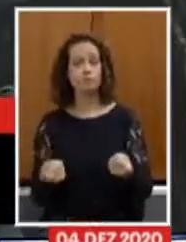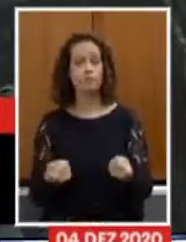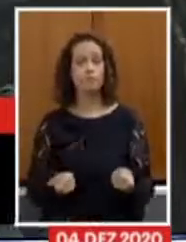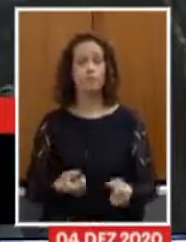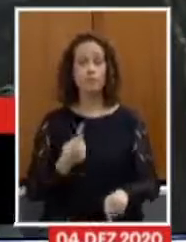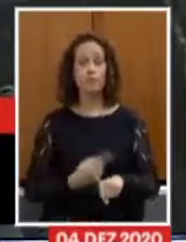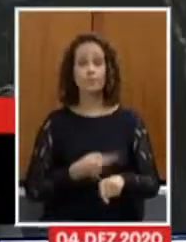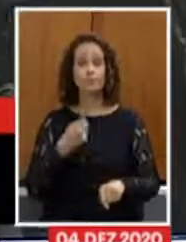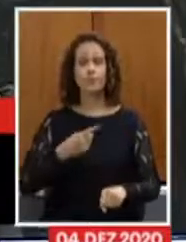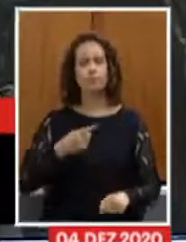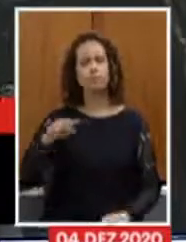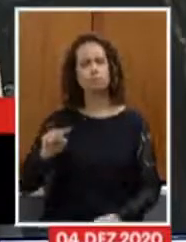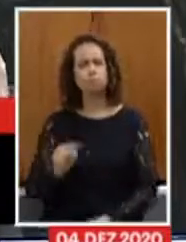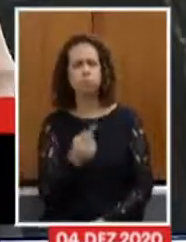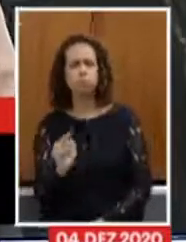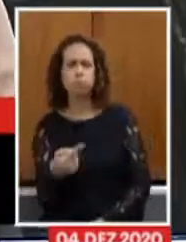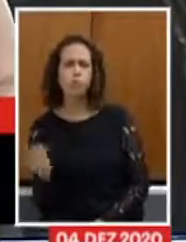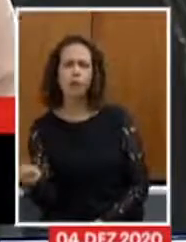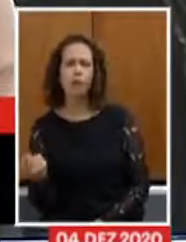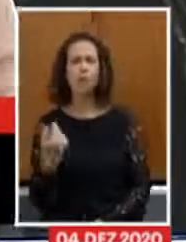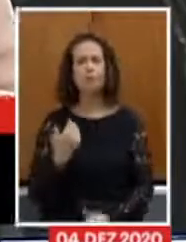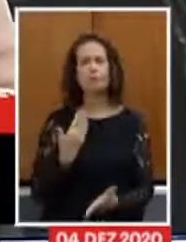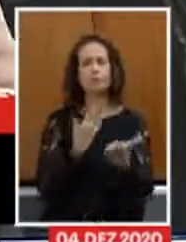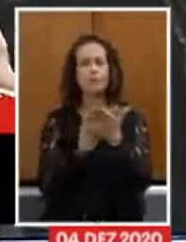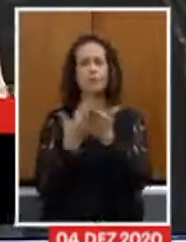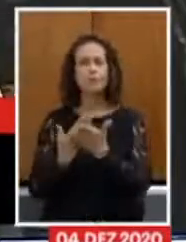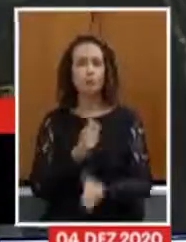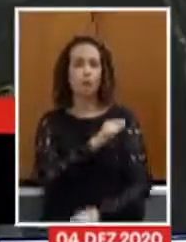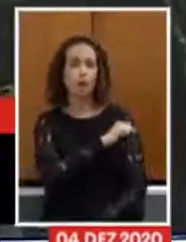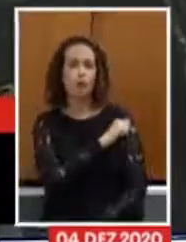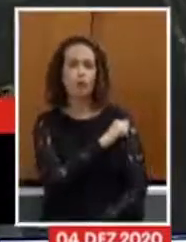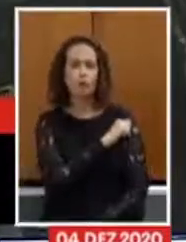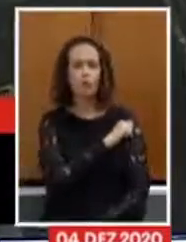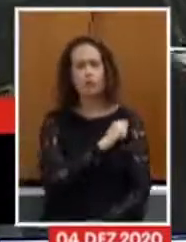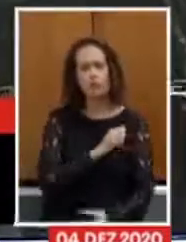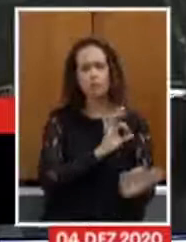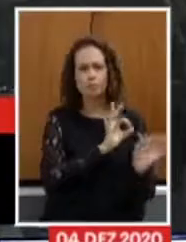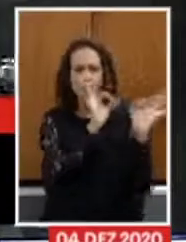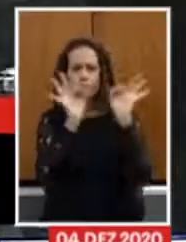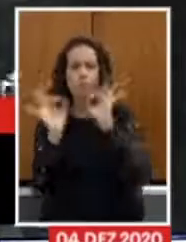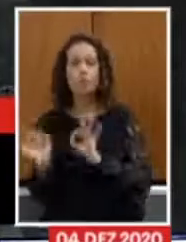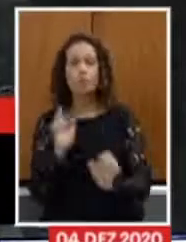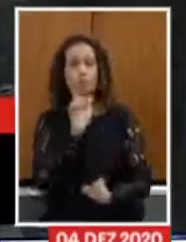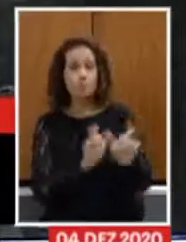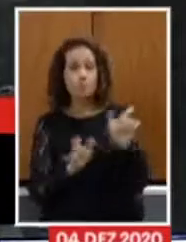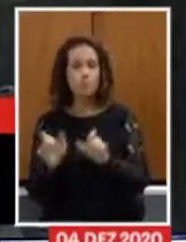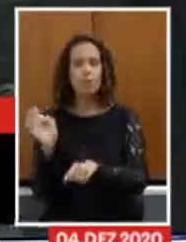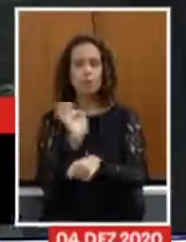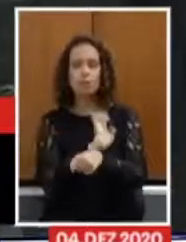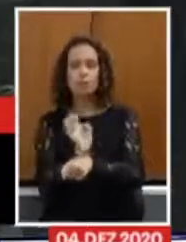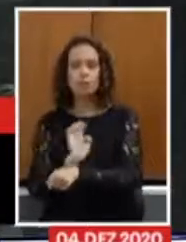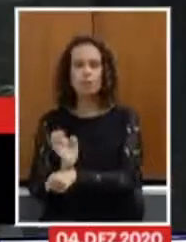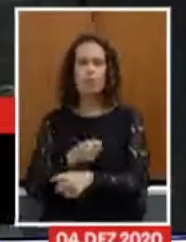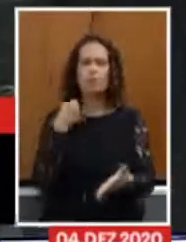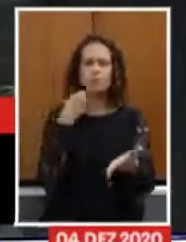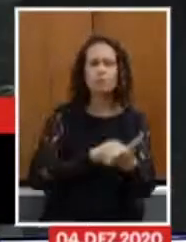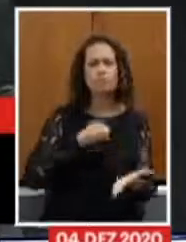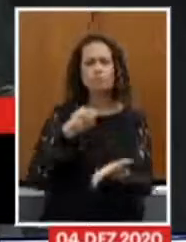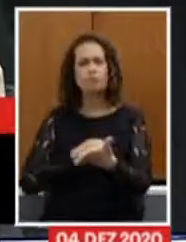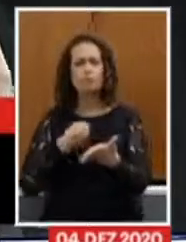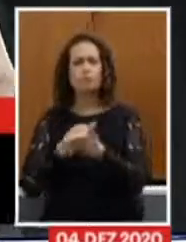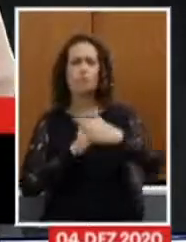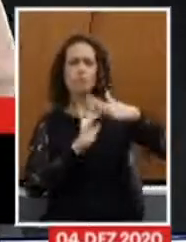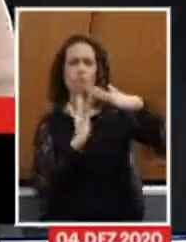estudantes estão acompanhando, pesquisadores, pessoas do Estado inteiro que fizeram uma luta pelas redes sociais,